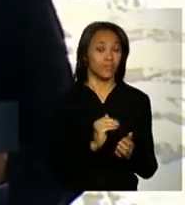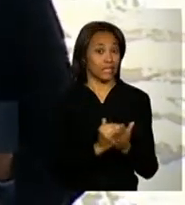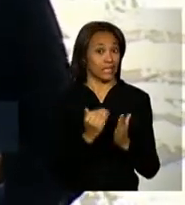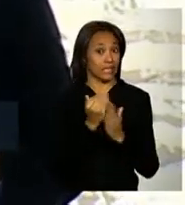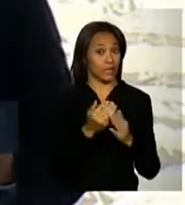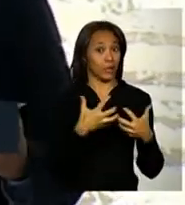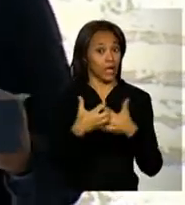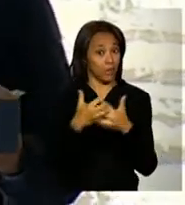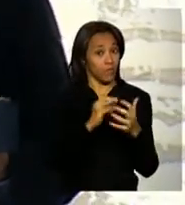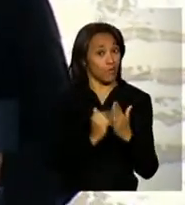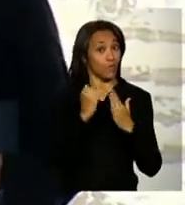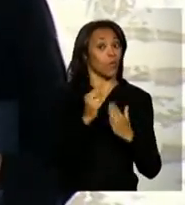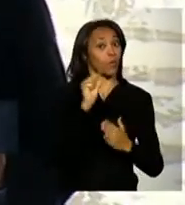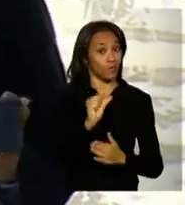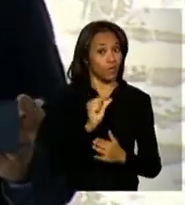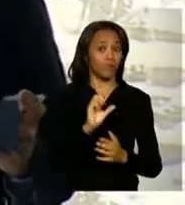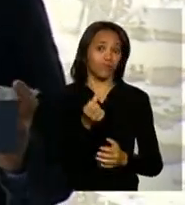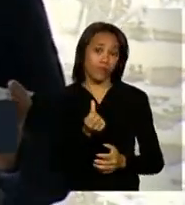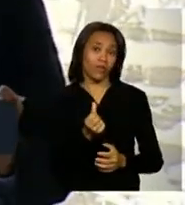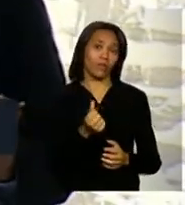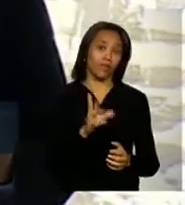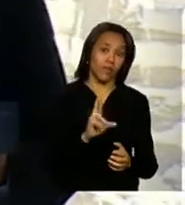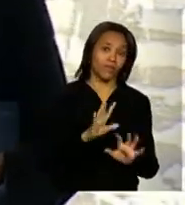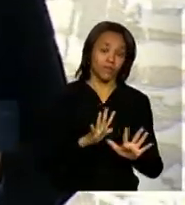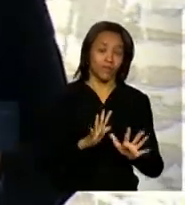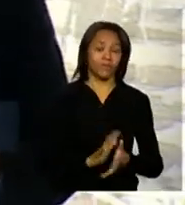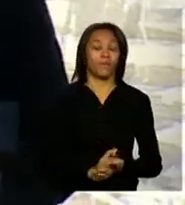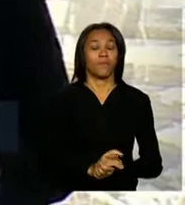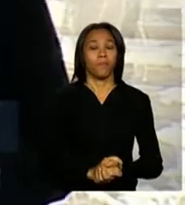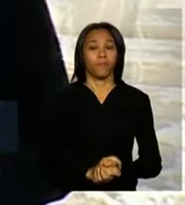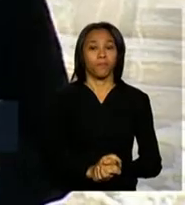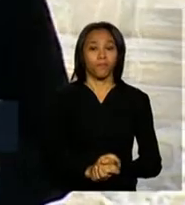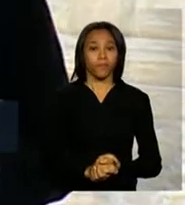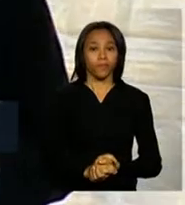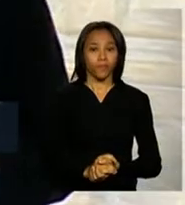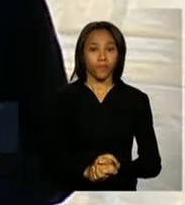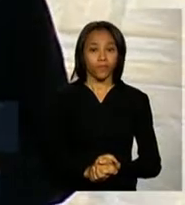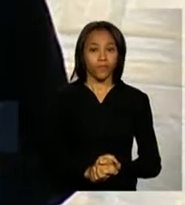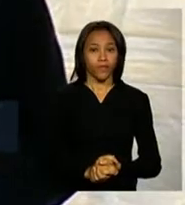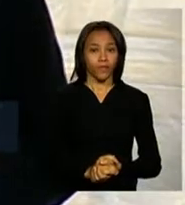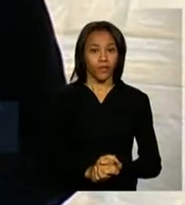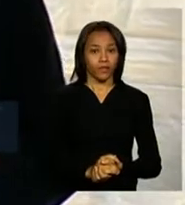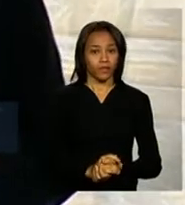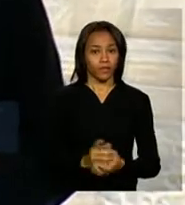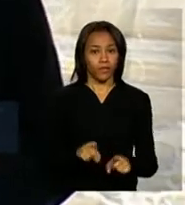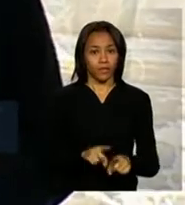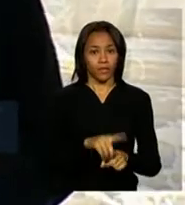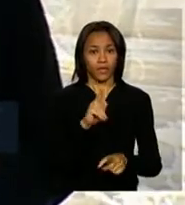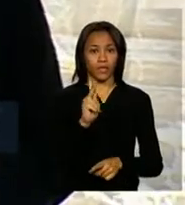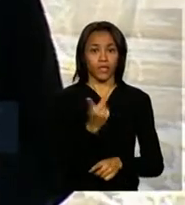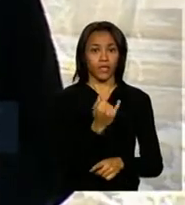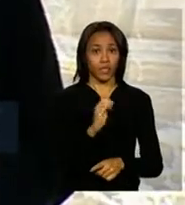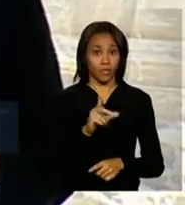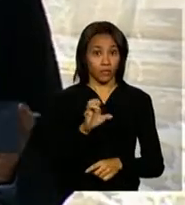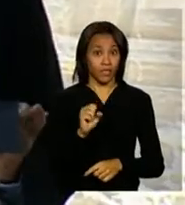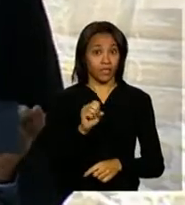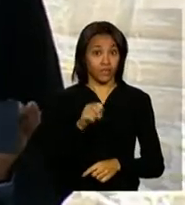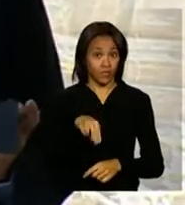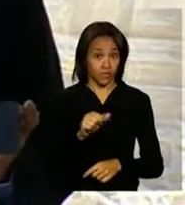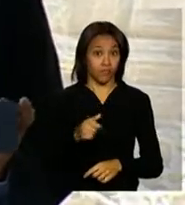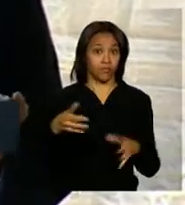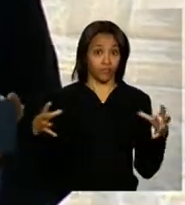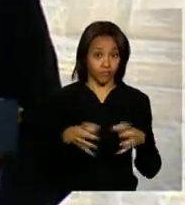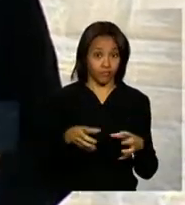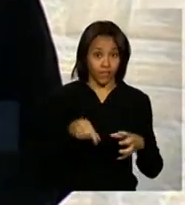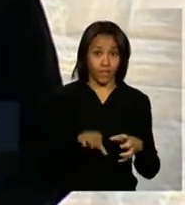Estamos quase chegando no preço do frango com muito mais qualidade e o de Santos presidente da central de abastecimento Distrito Federal